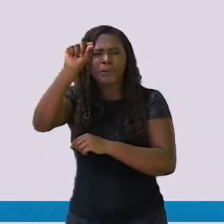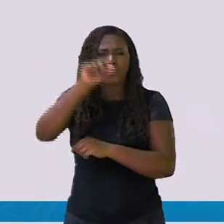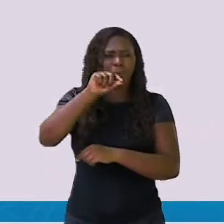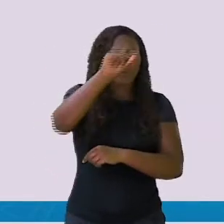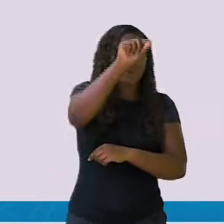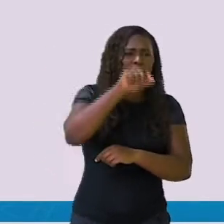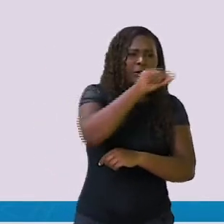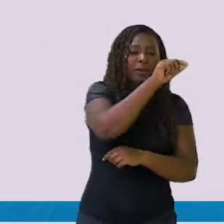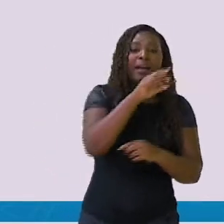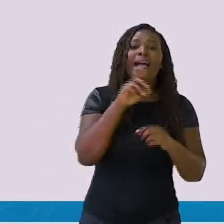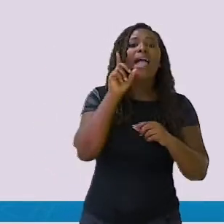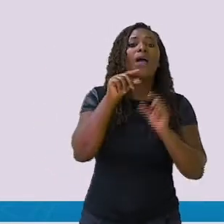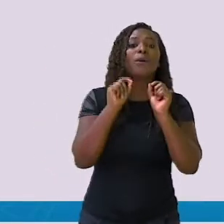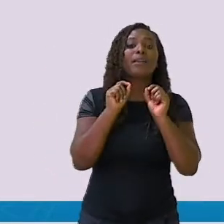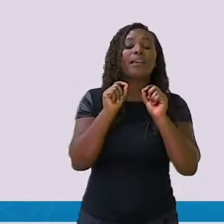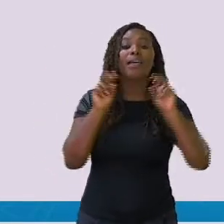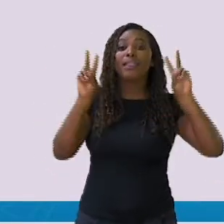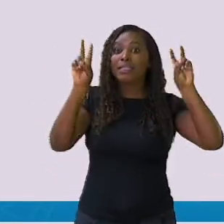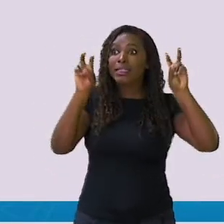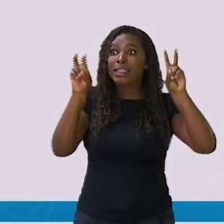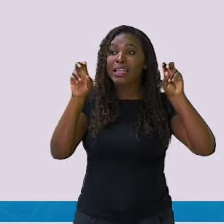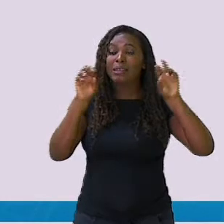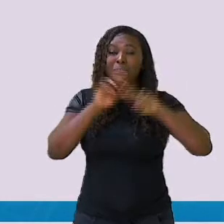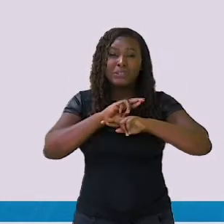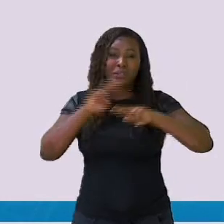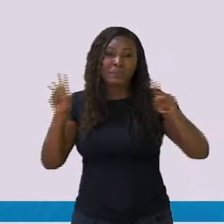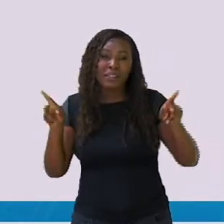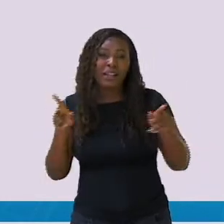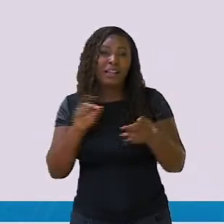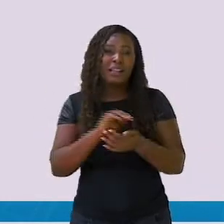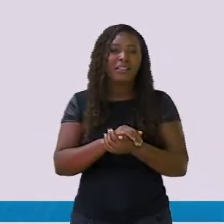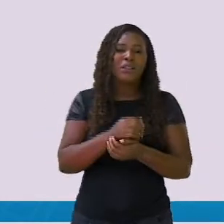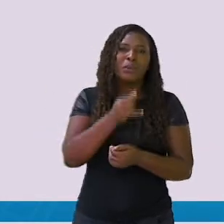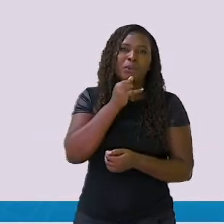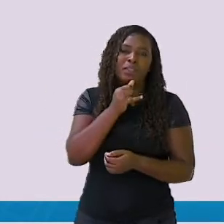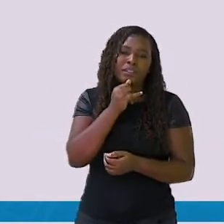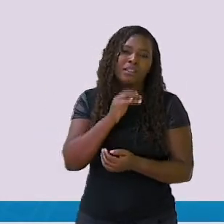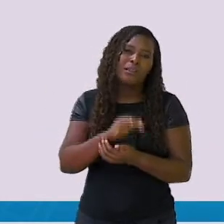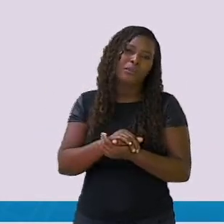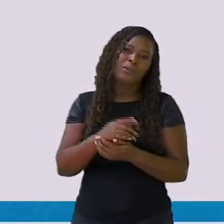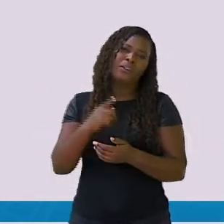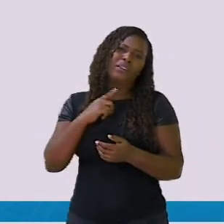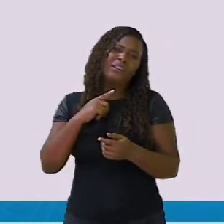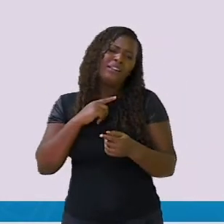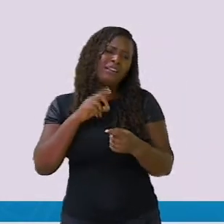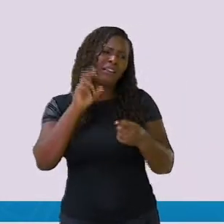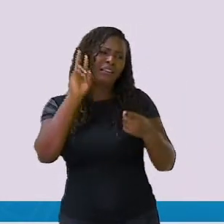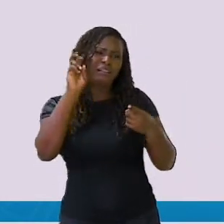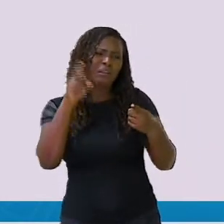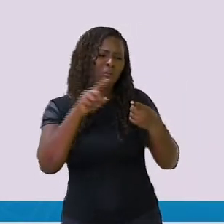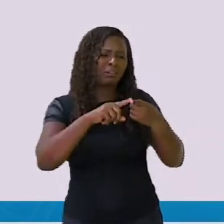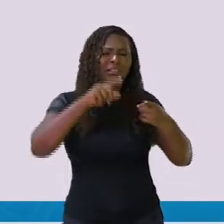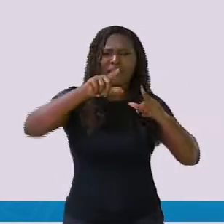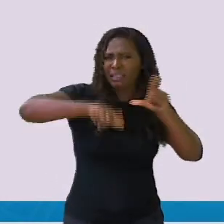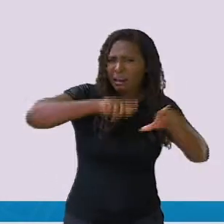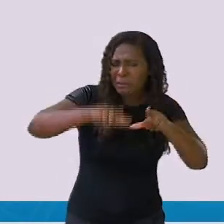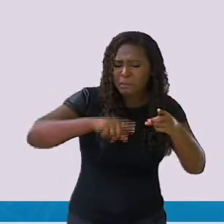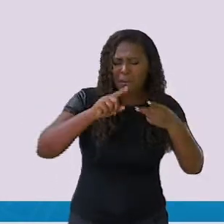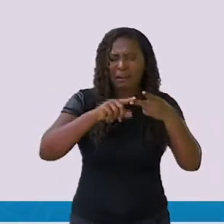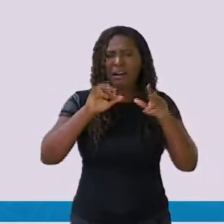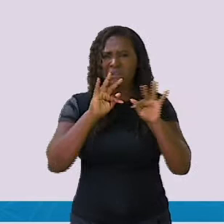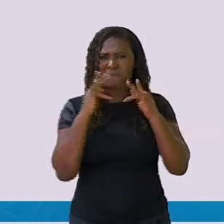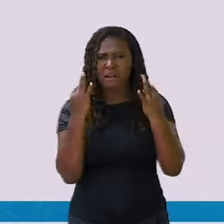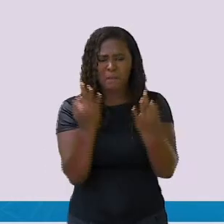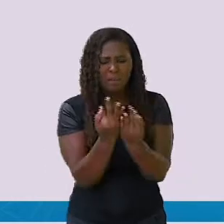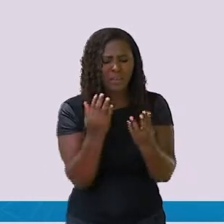situações do dia a dia, eu tenho situações da escola, eu tenho situações do trabalho, eu tenho situações da família e isso embola